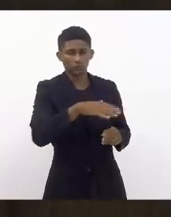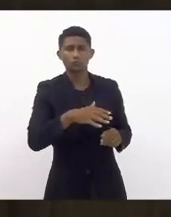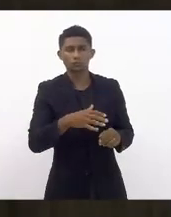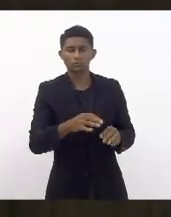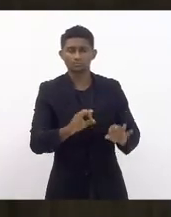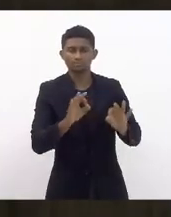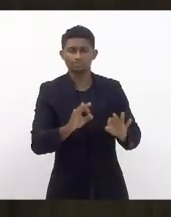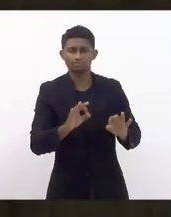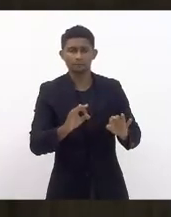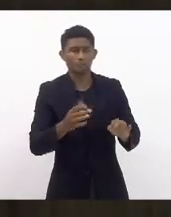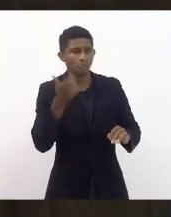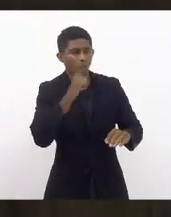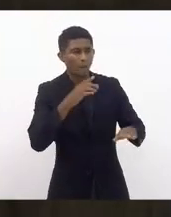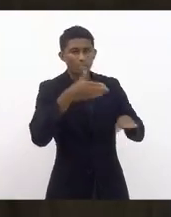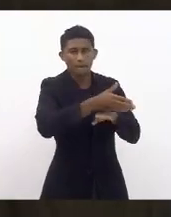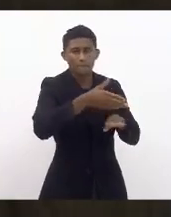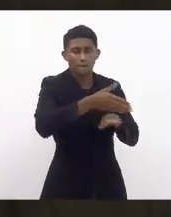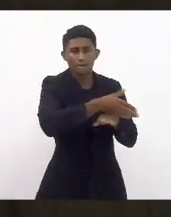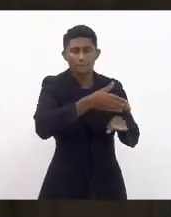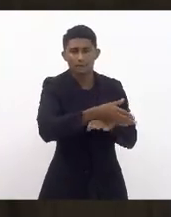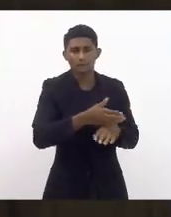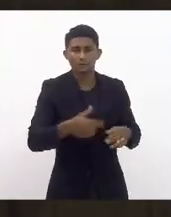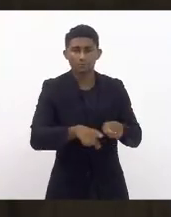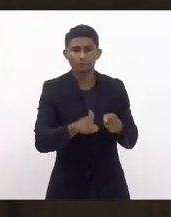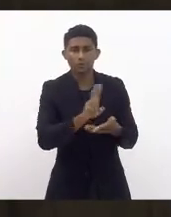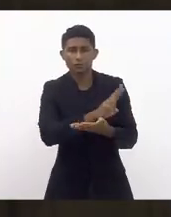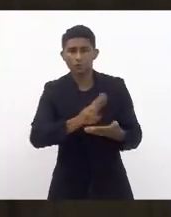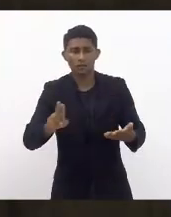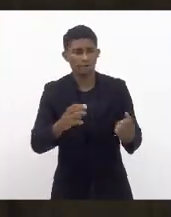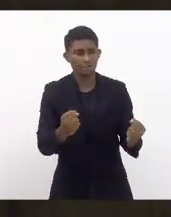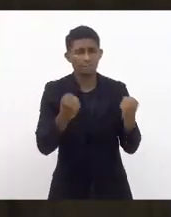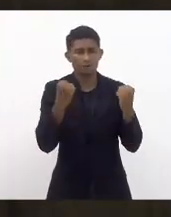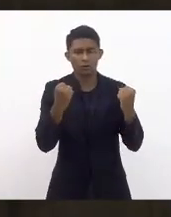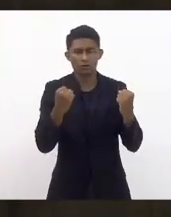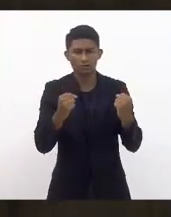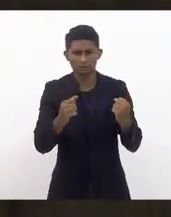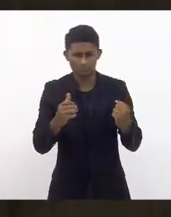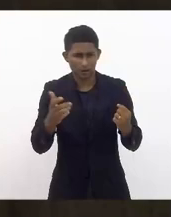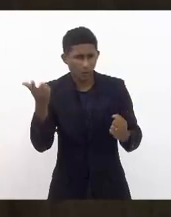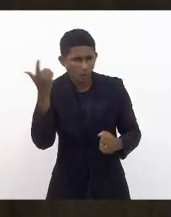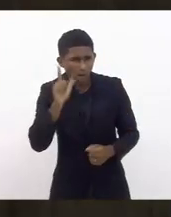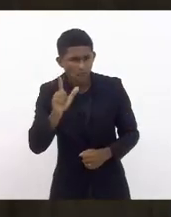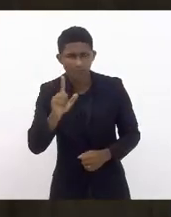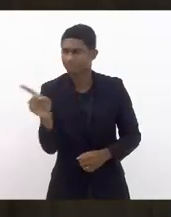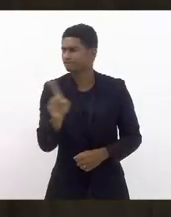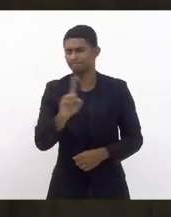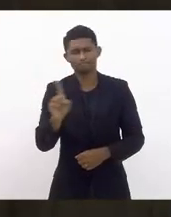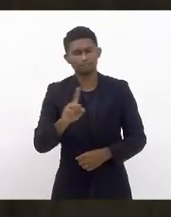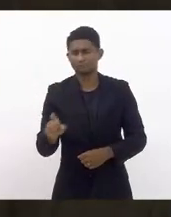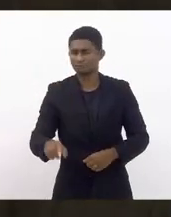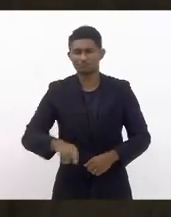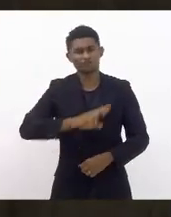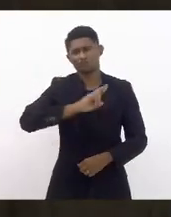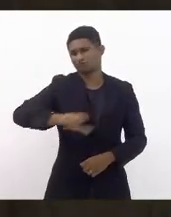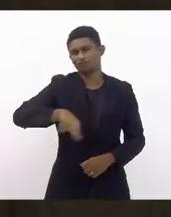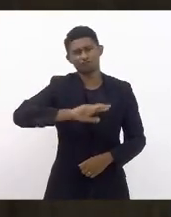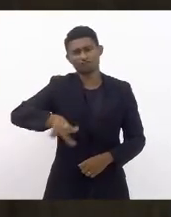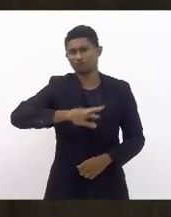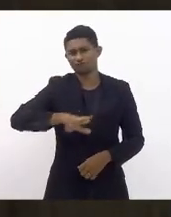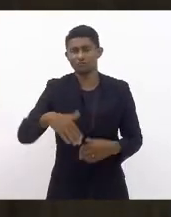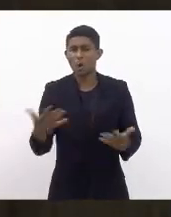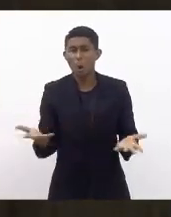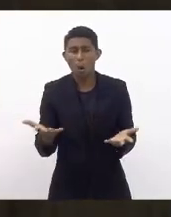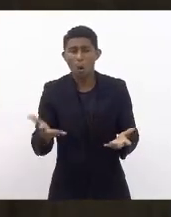que a universidade se fortalecesse. E não foi isso que aconteceu. Nós vimos justamente ao contrário. Então, hoje é um dia